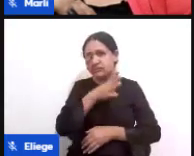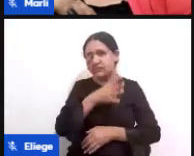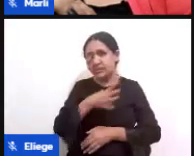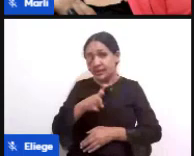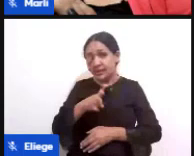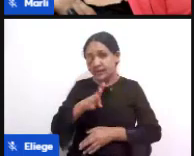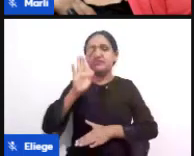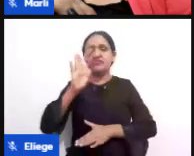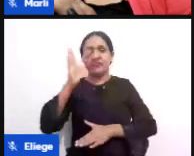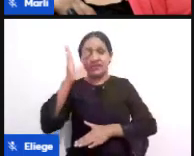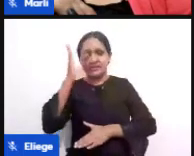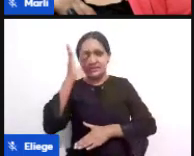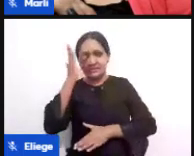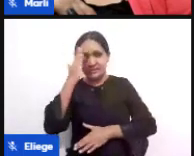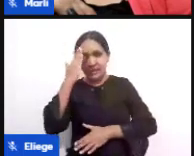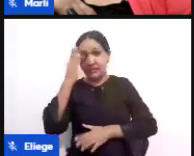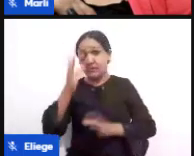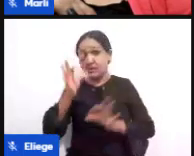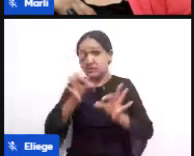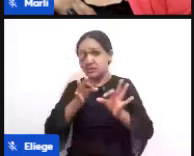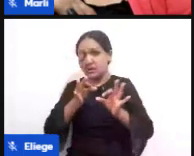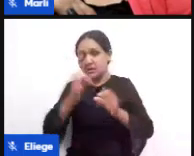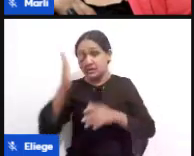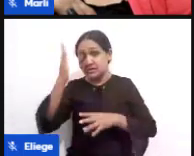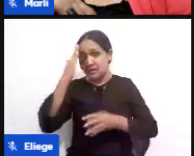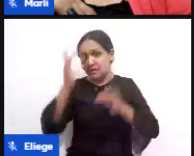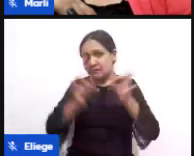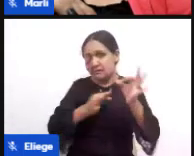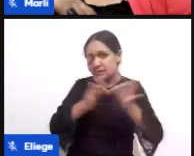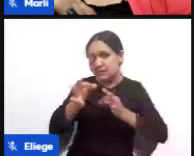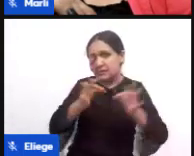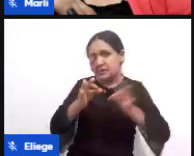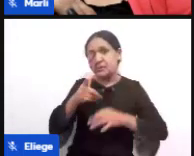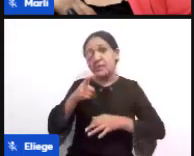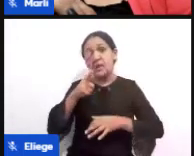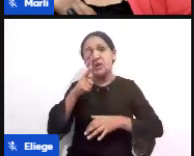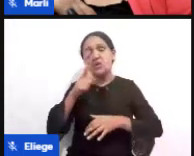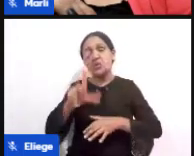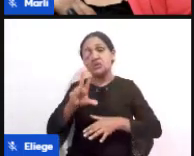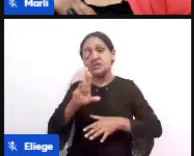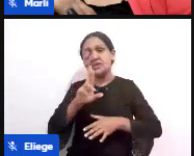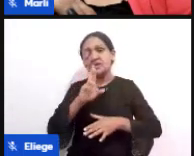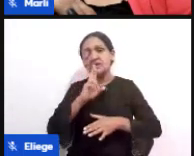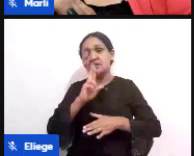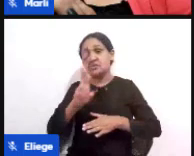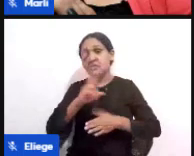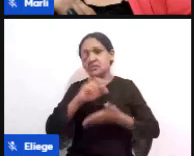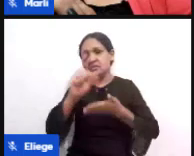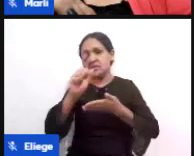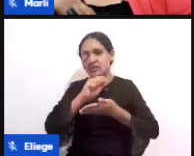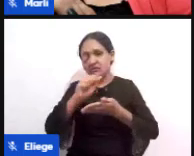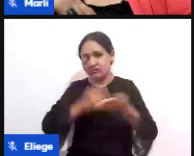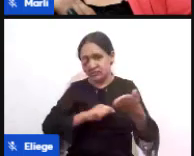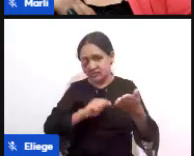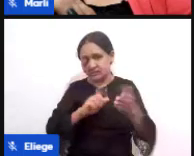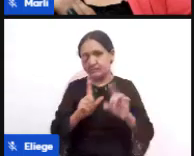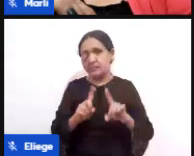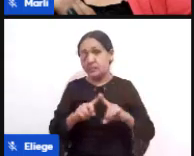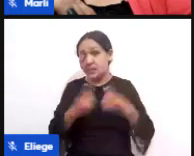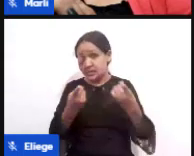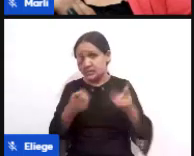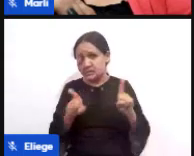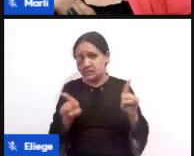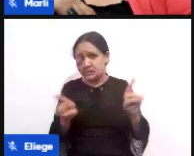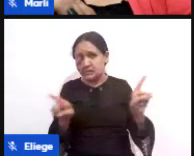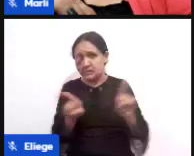mais preparado para ter essa autonomia de realizar as atividades lá no escalonado. Mas também pode ter